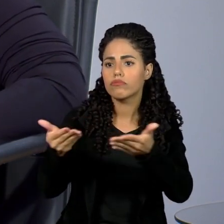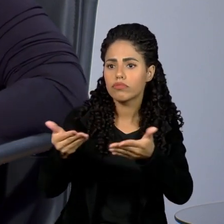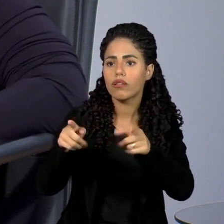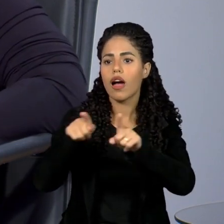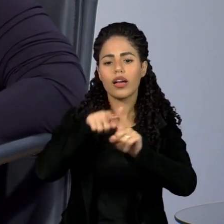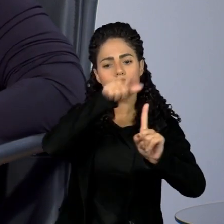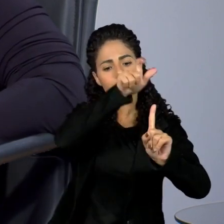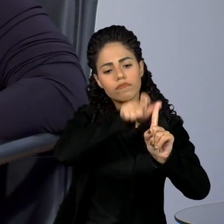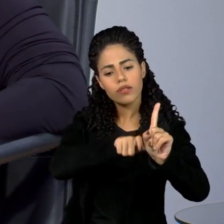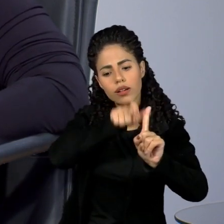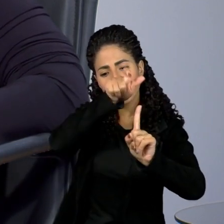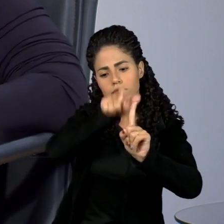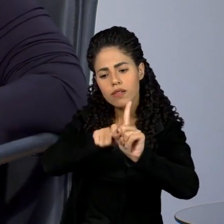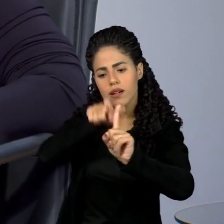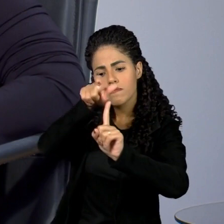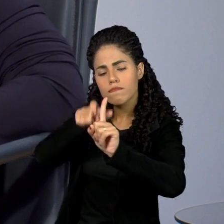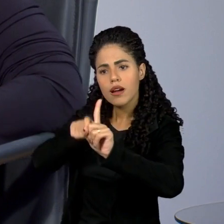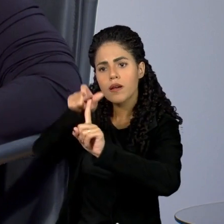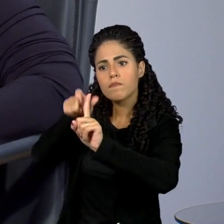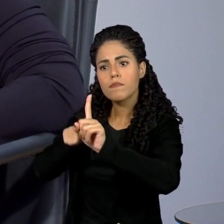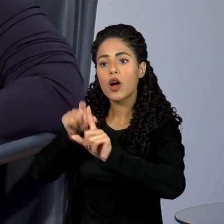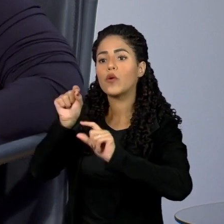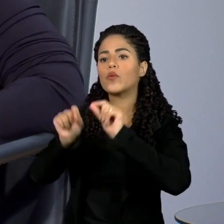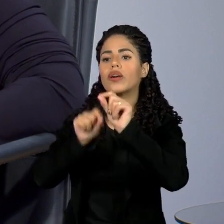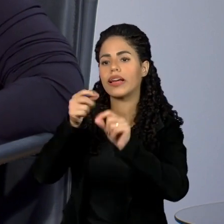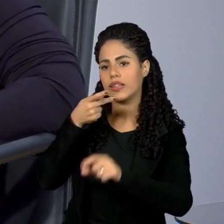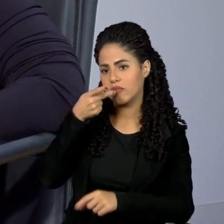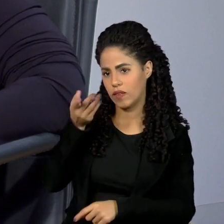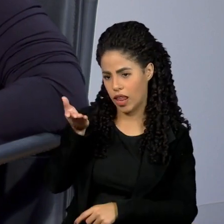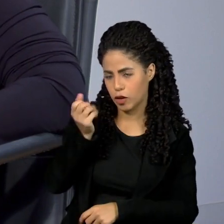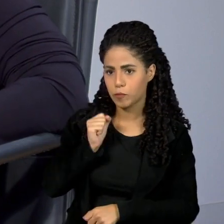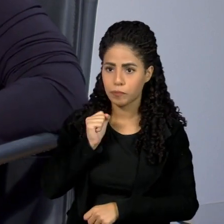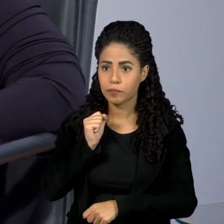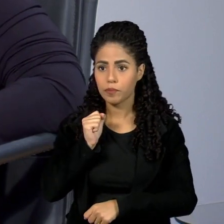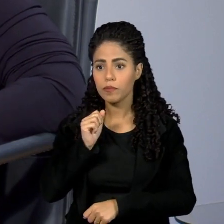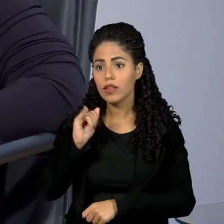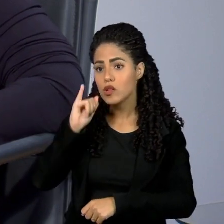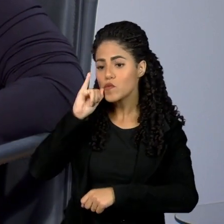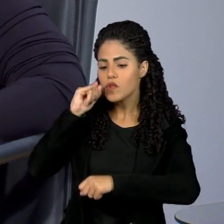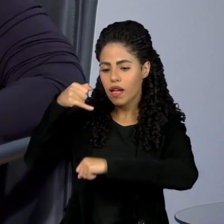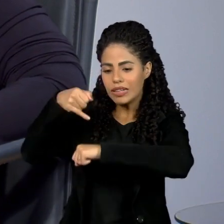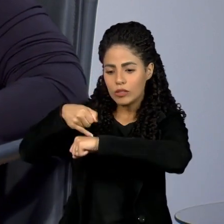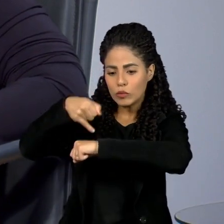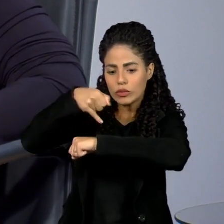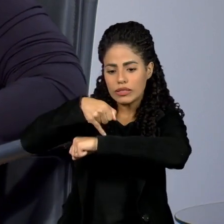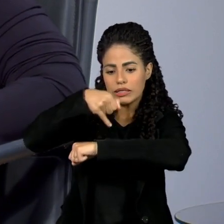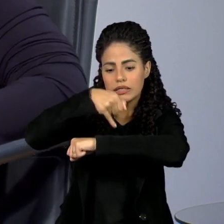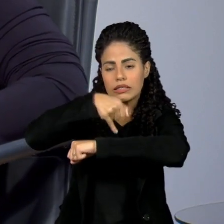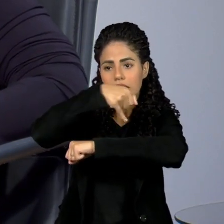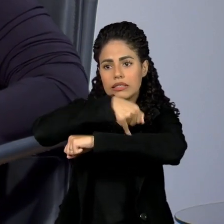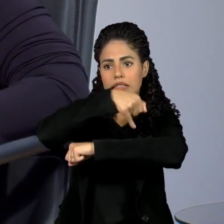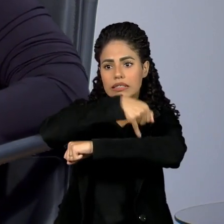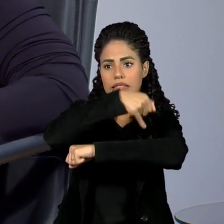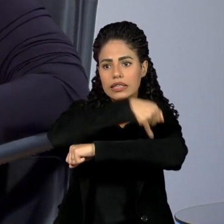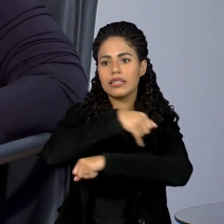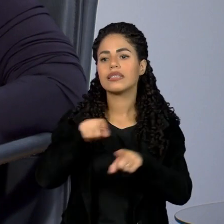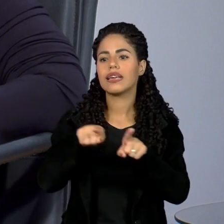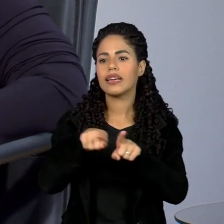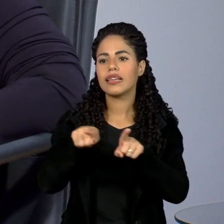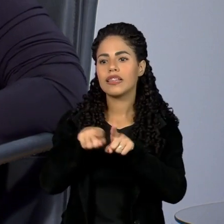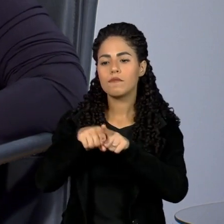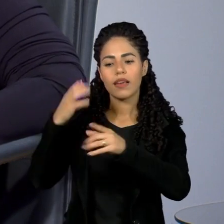desses personagens, né? O que elas disseram ali? O Saci a sereia